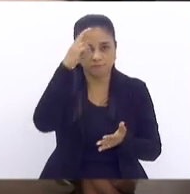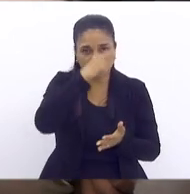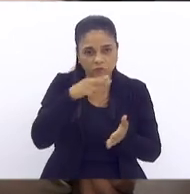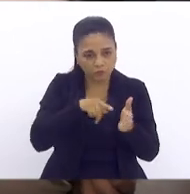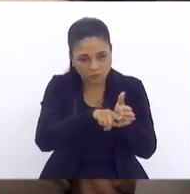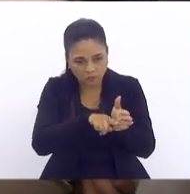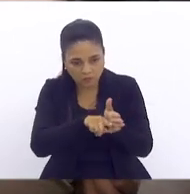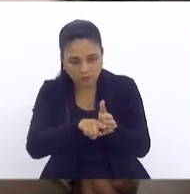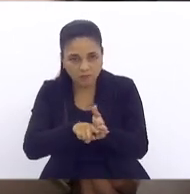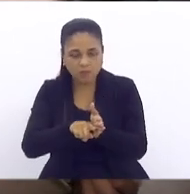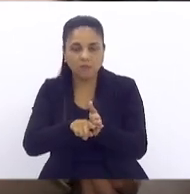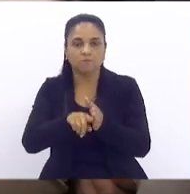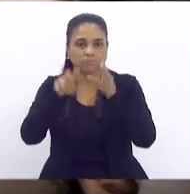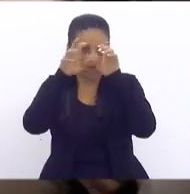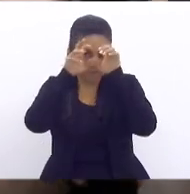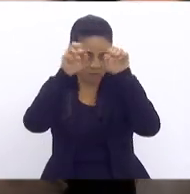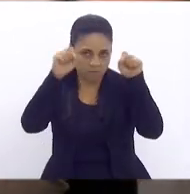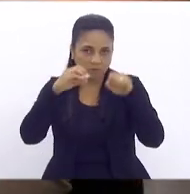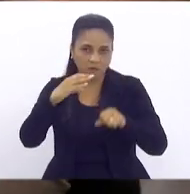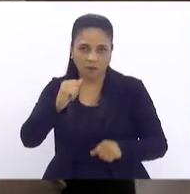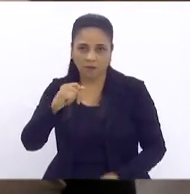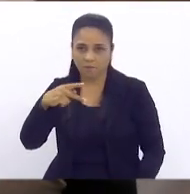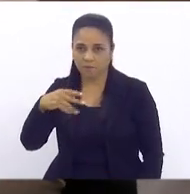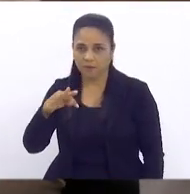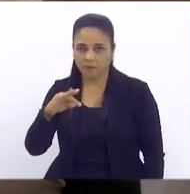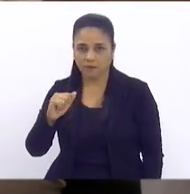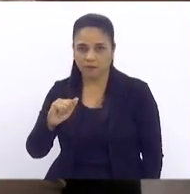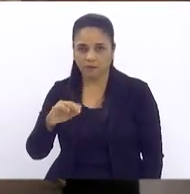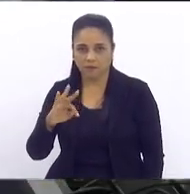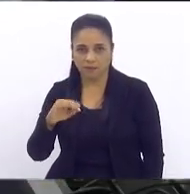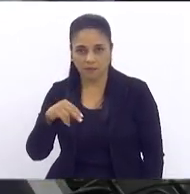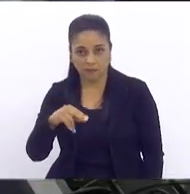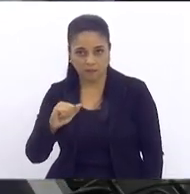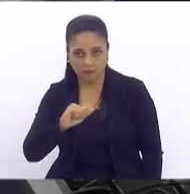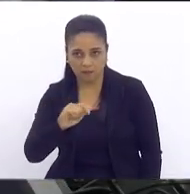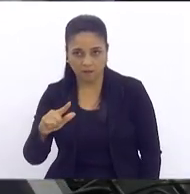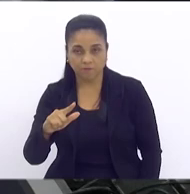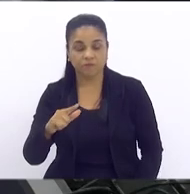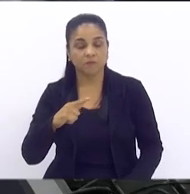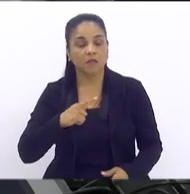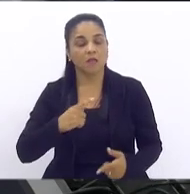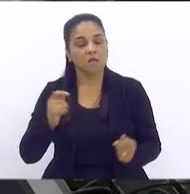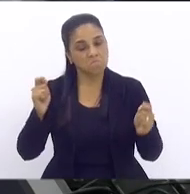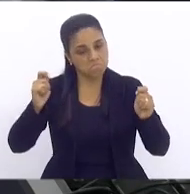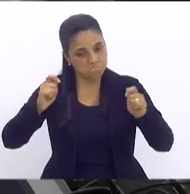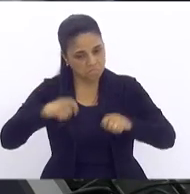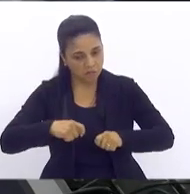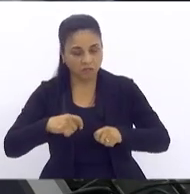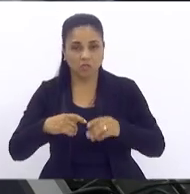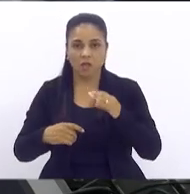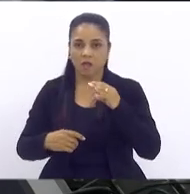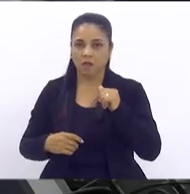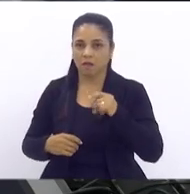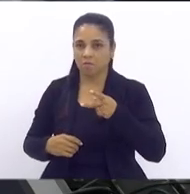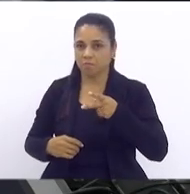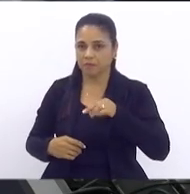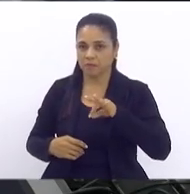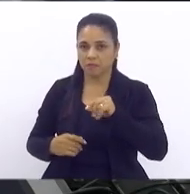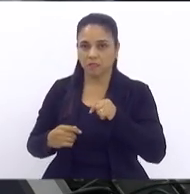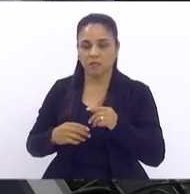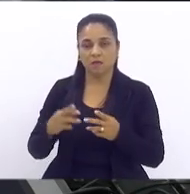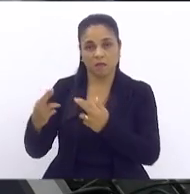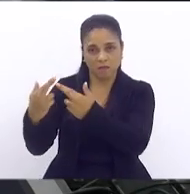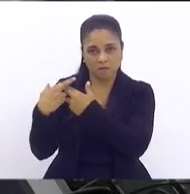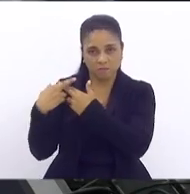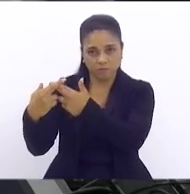para o estabelecimento da tripulação mínima de segurança. E é possível que a capitania delegue isso a autoridade portuária, caso esteja na área de